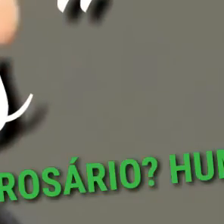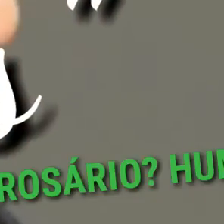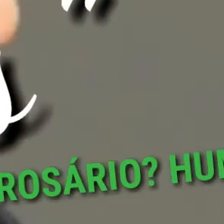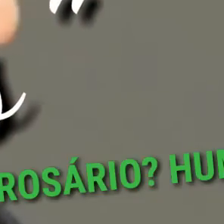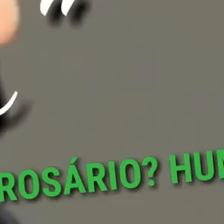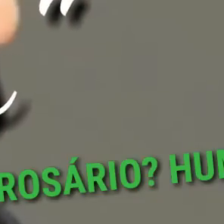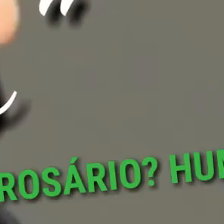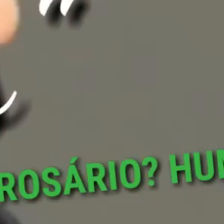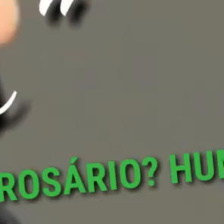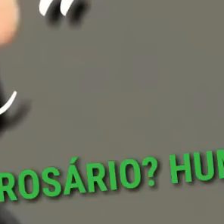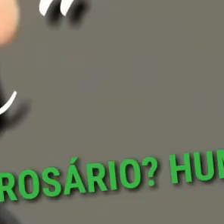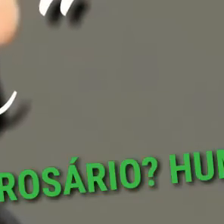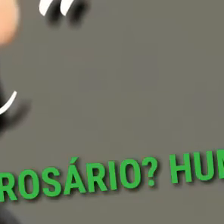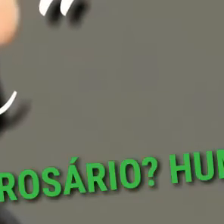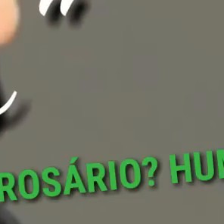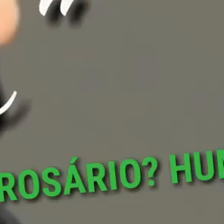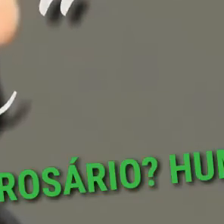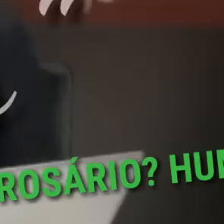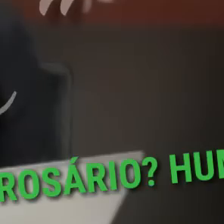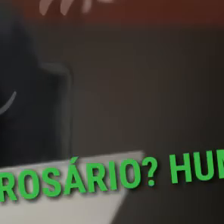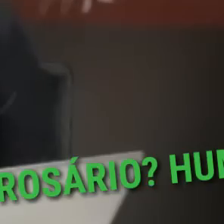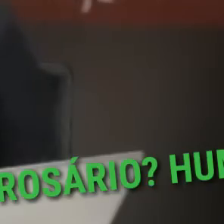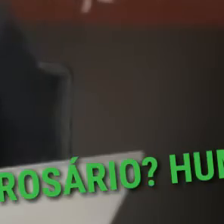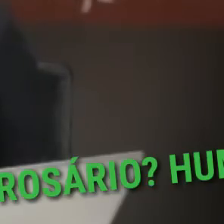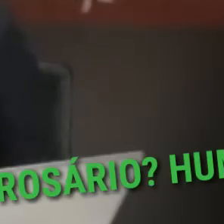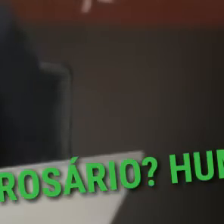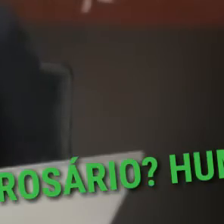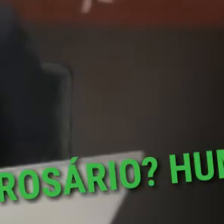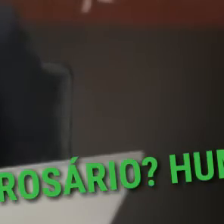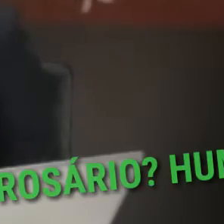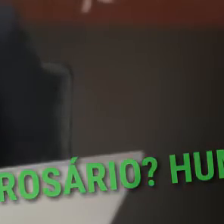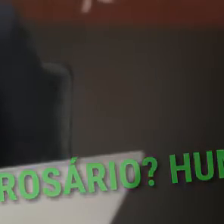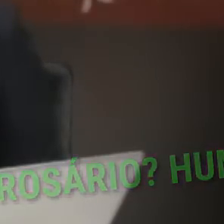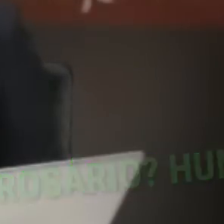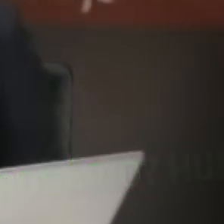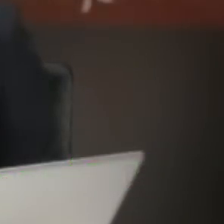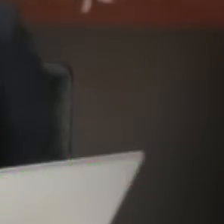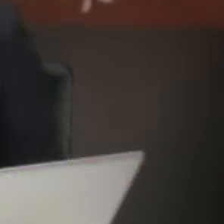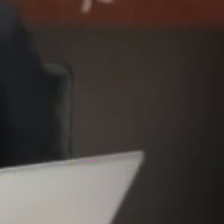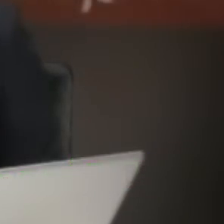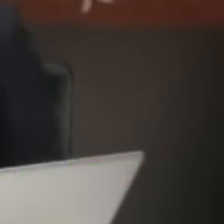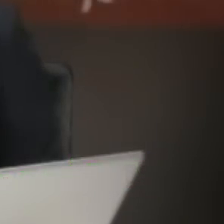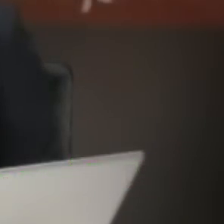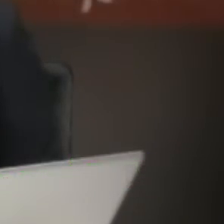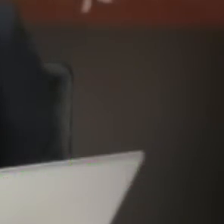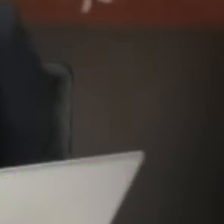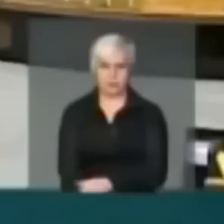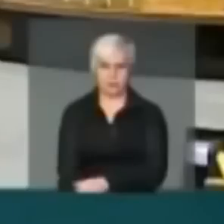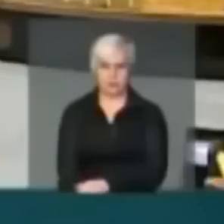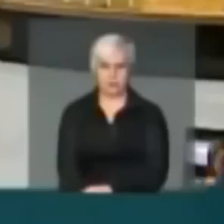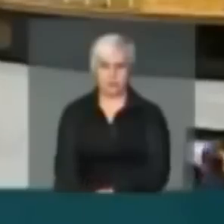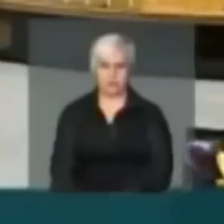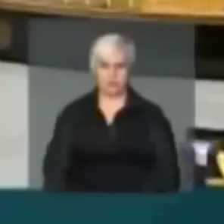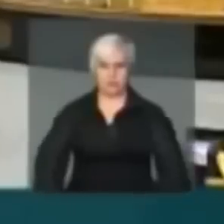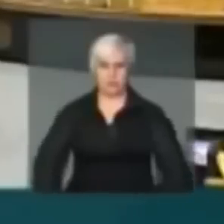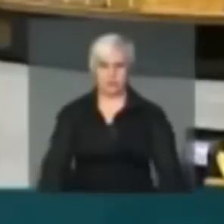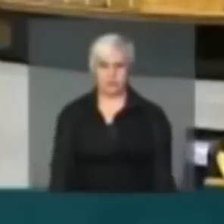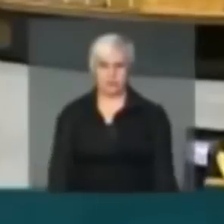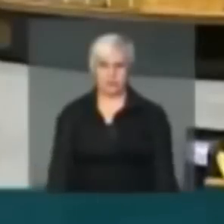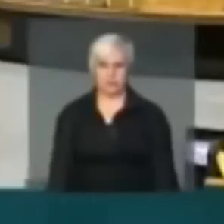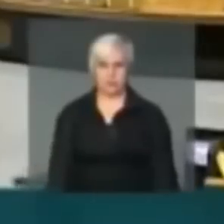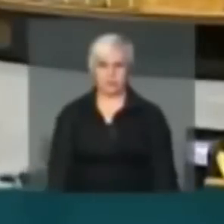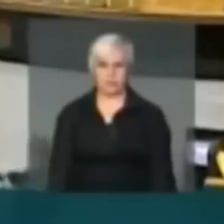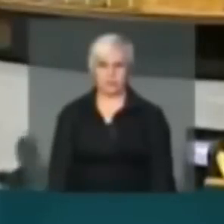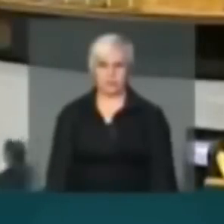gritos bolsonaro disse que não a isto traria porque ela Maria do Rosário não merece veja o trecho fica